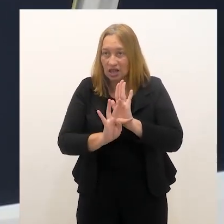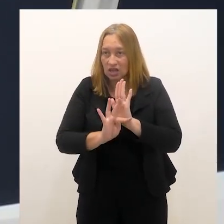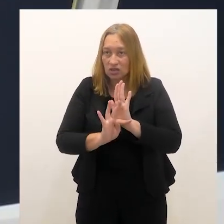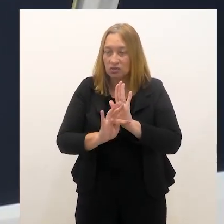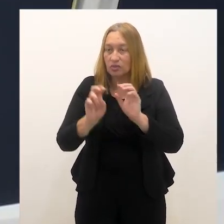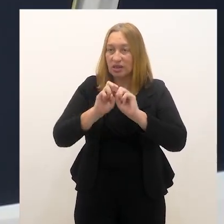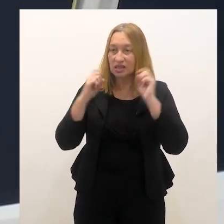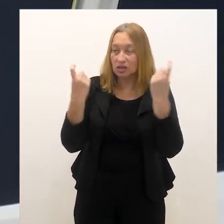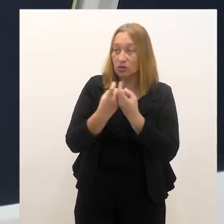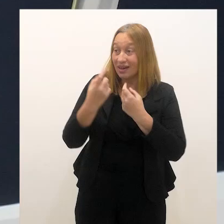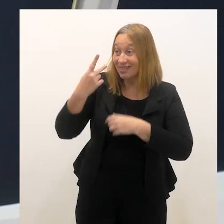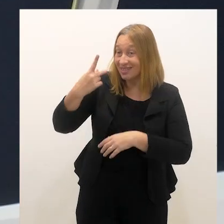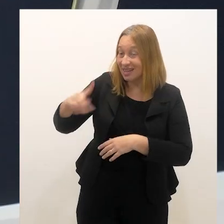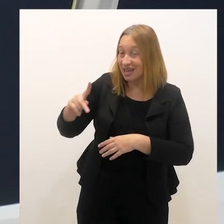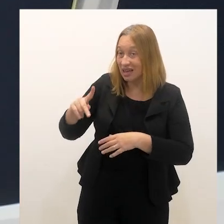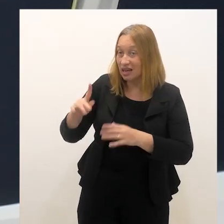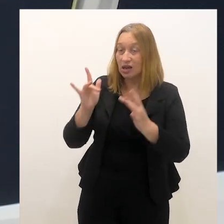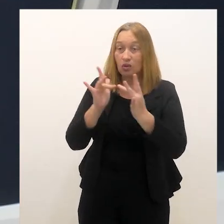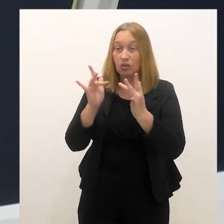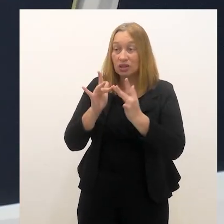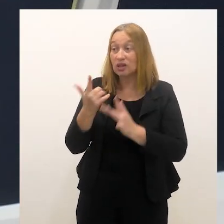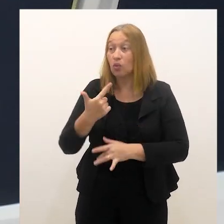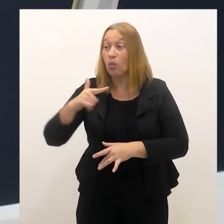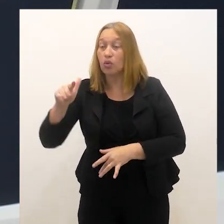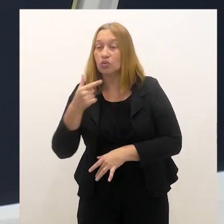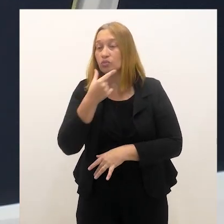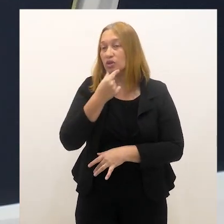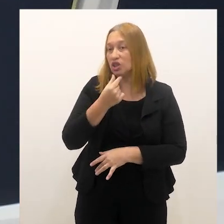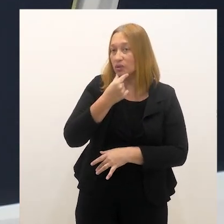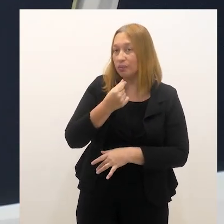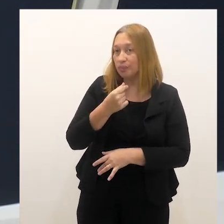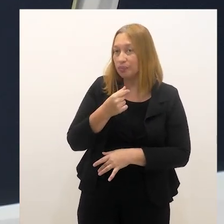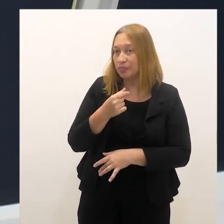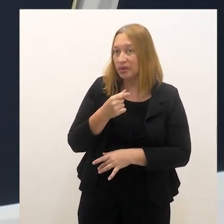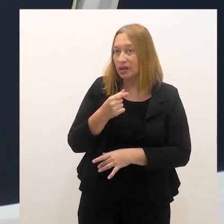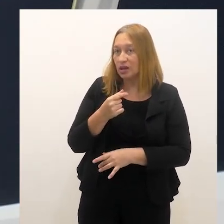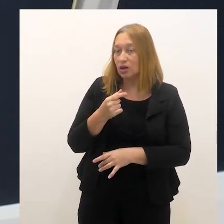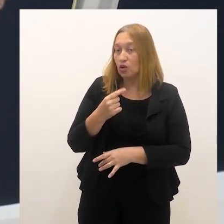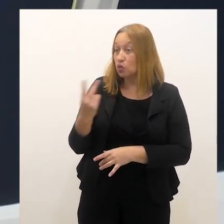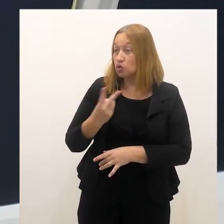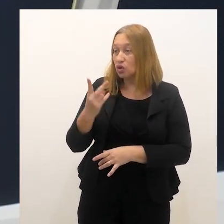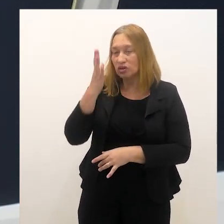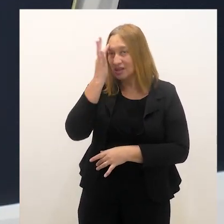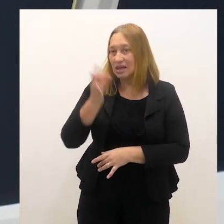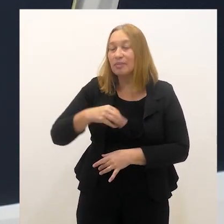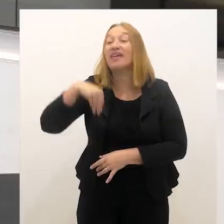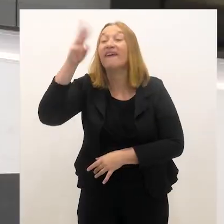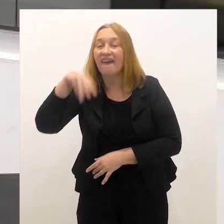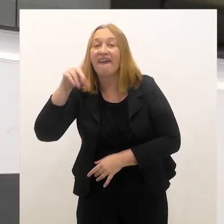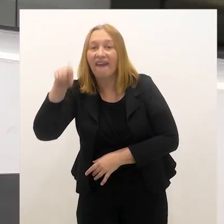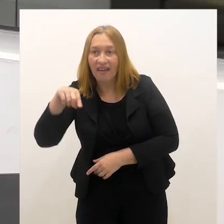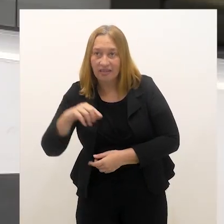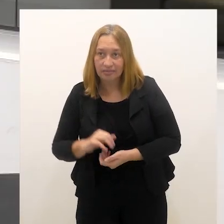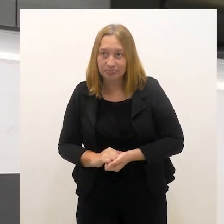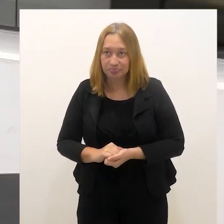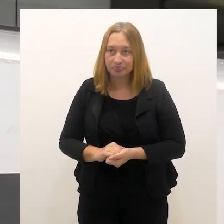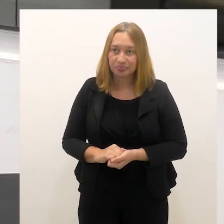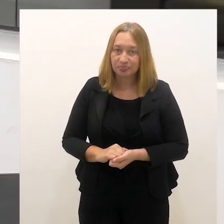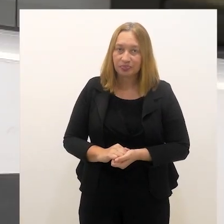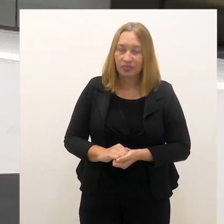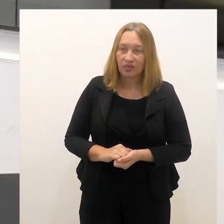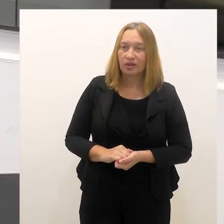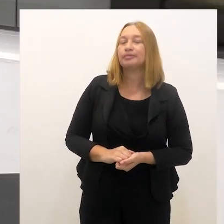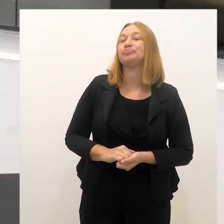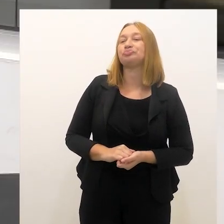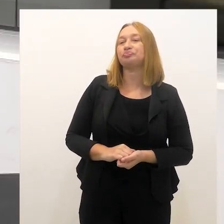sexualidade dele e ele resolve entrar em contato com esse outro menino, sem os dois saberem quem são, né?